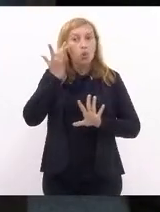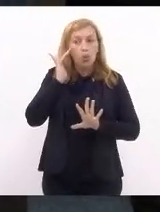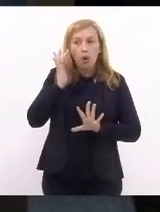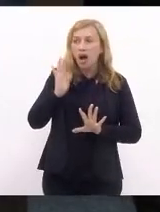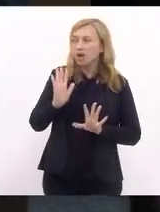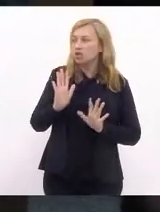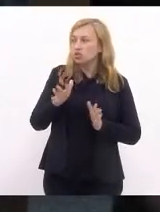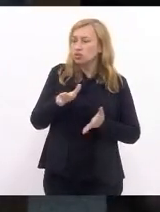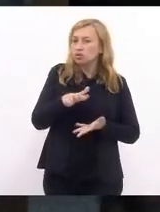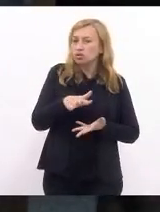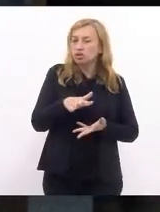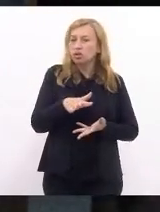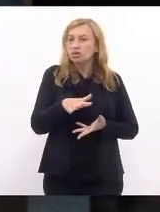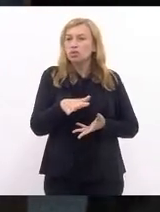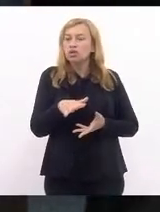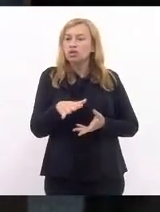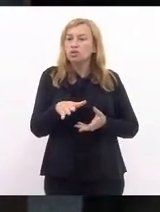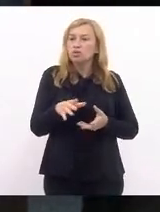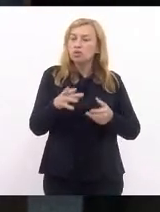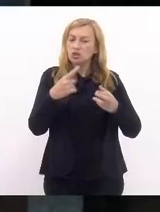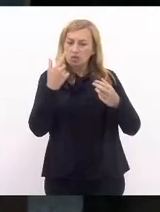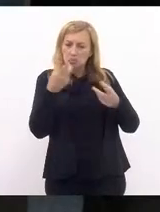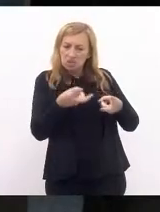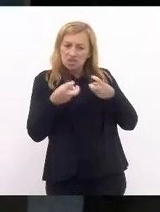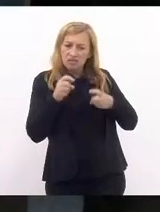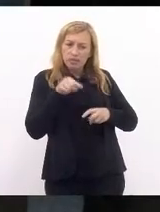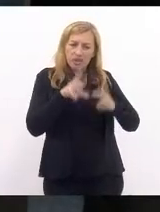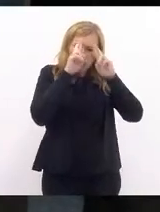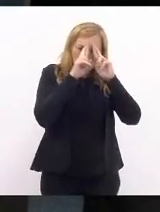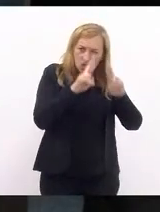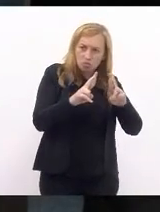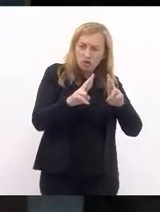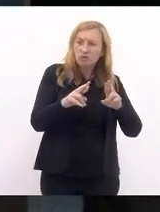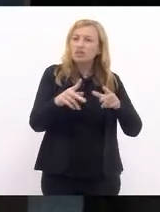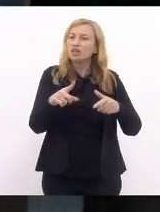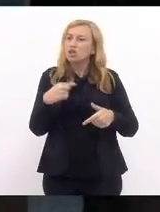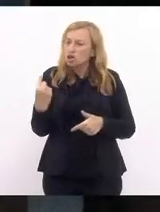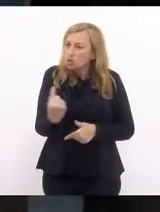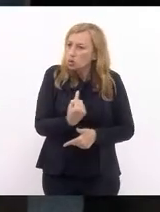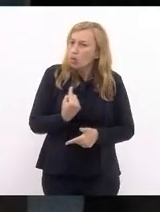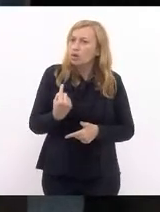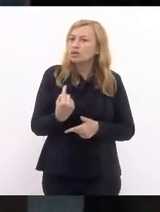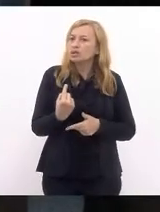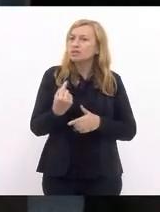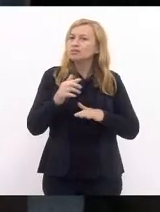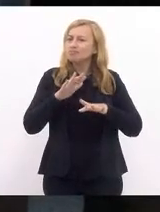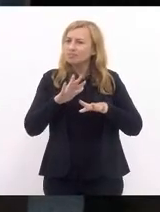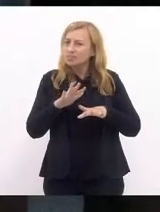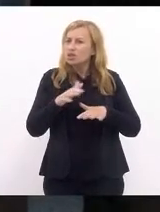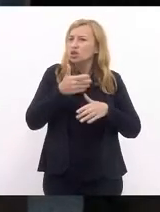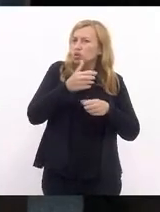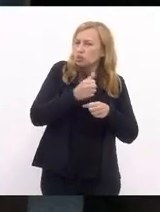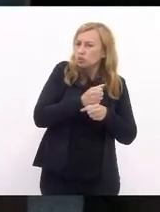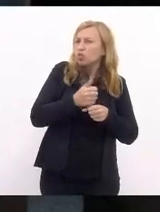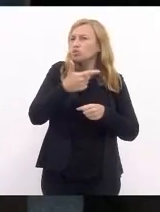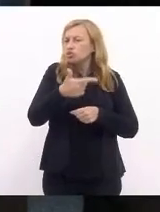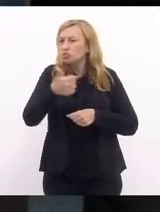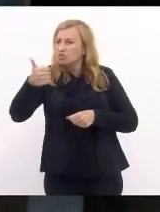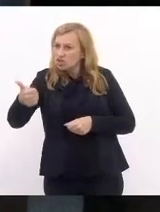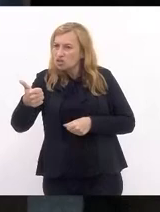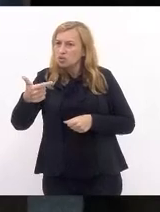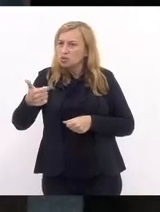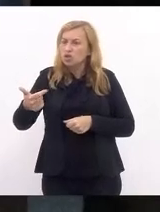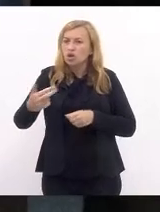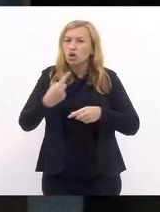acho que a unidade que a gente adquiriu aqui o respeito vai fazer com que a gente pelo menos em 2022